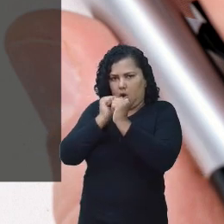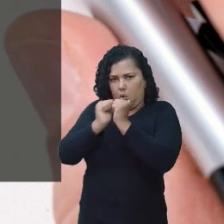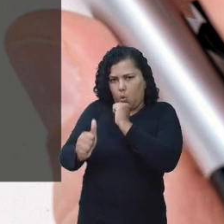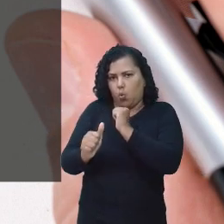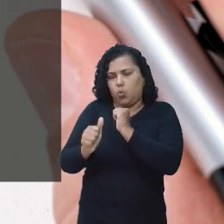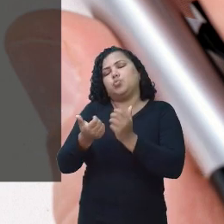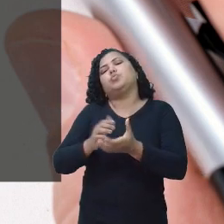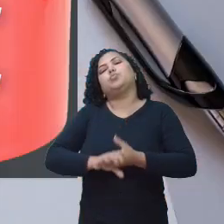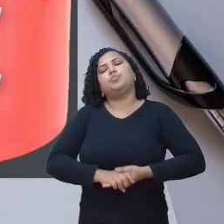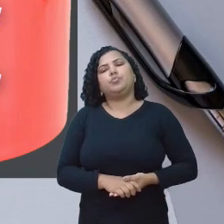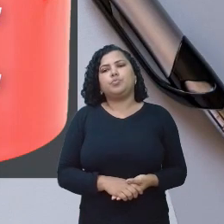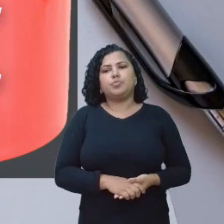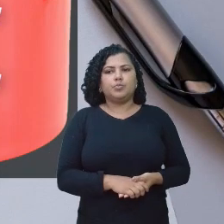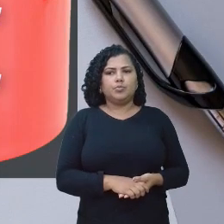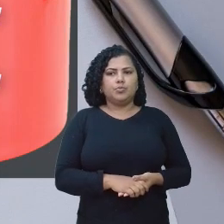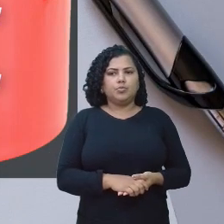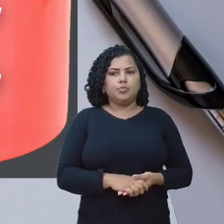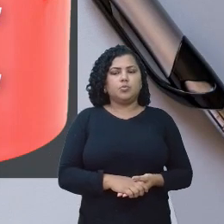colher de milho, certo?